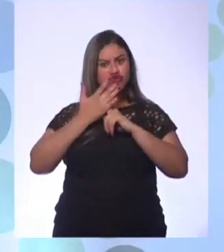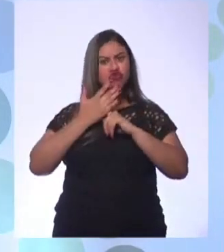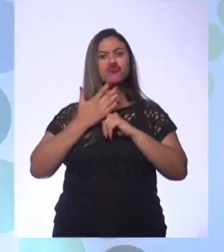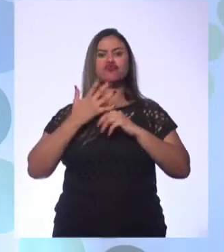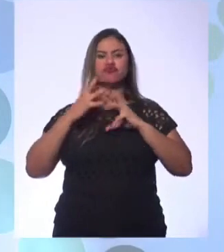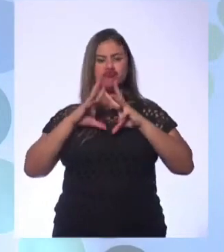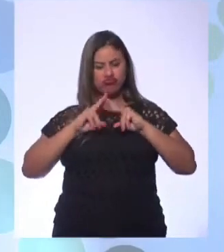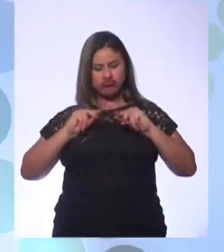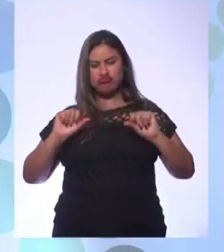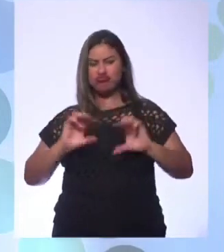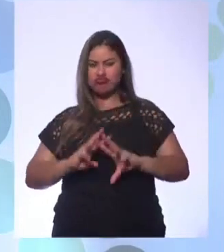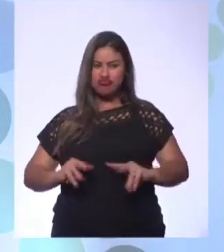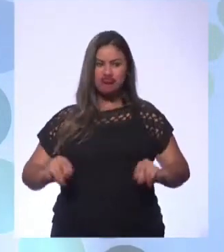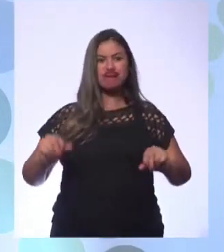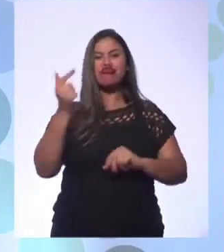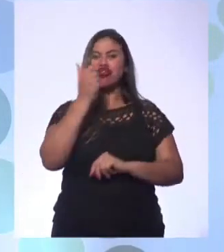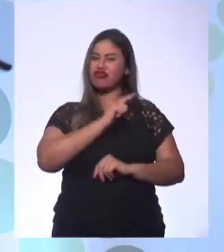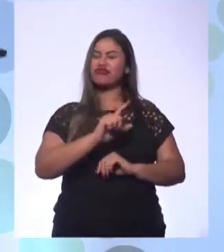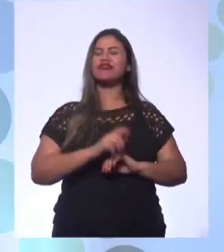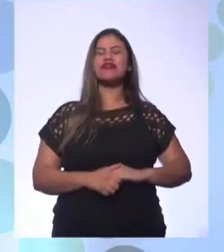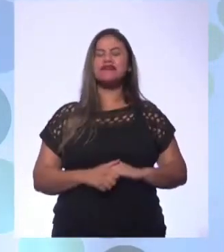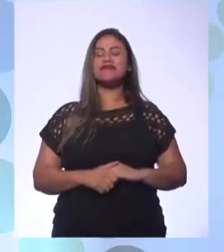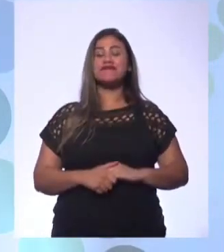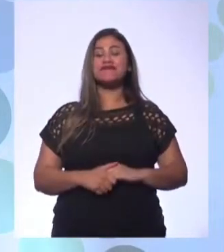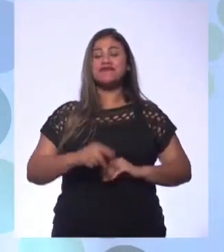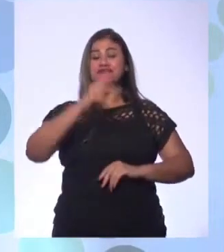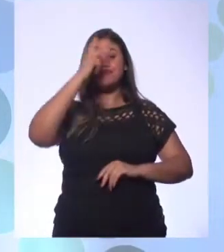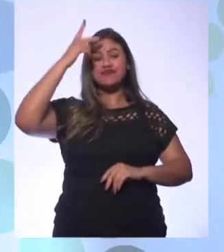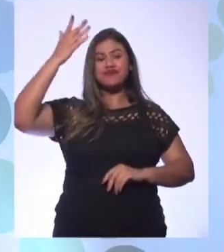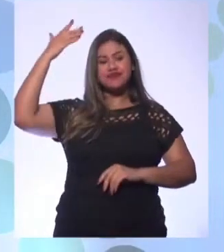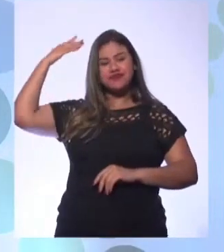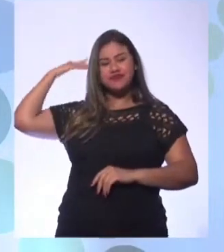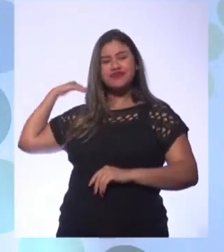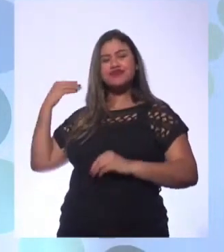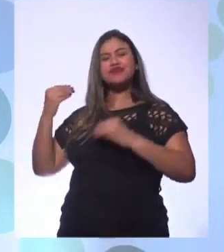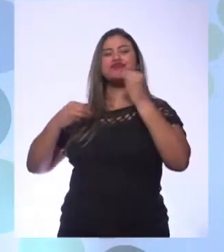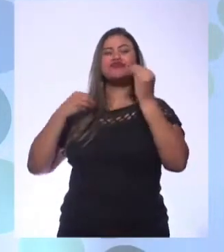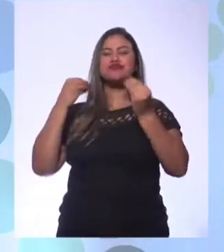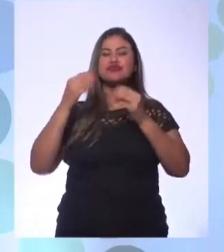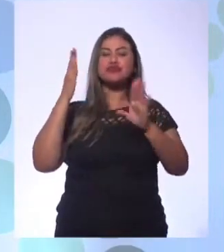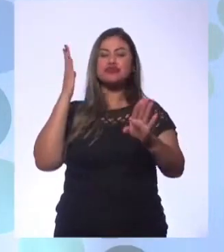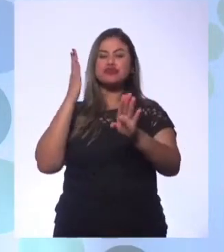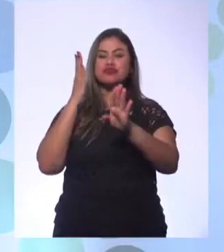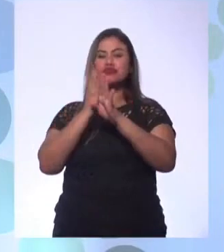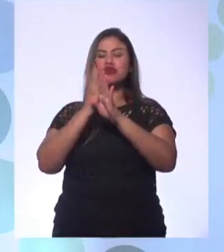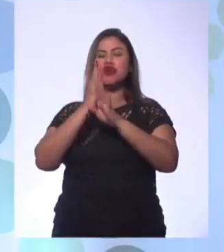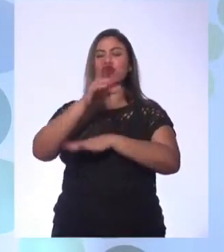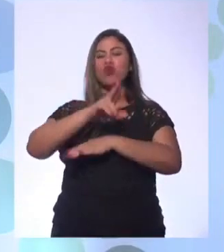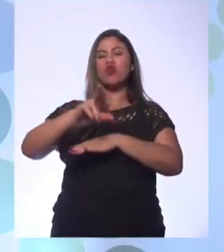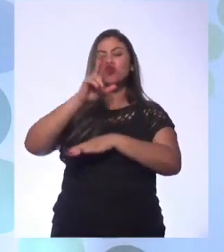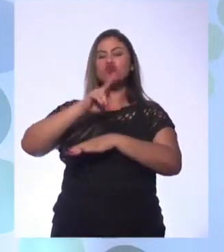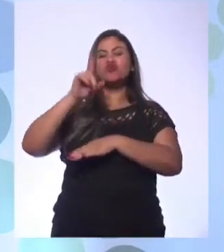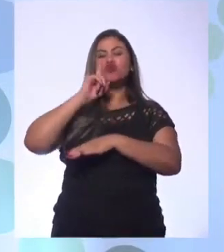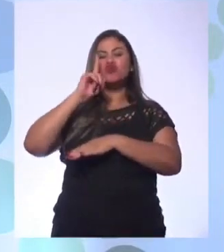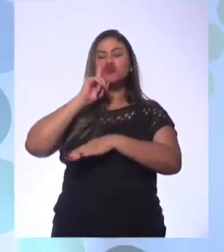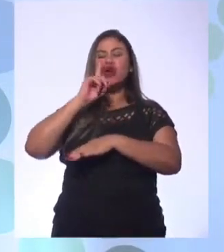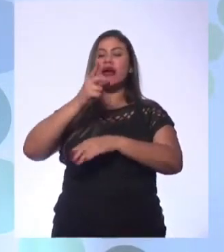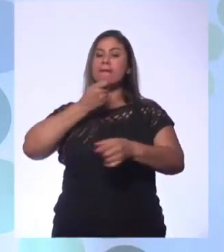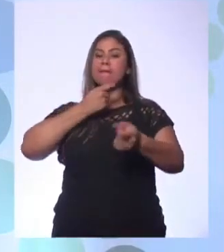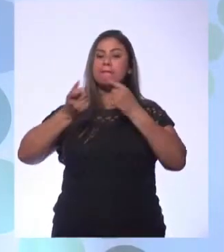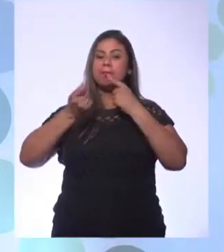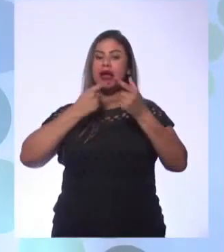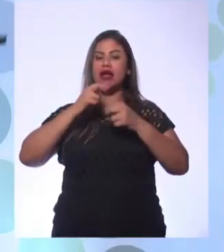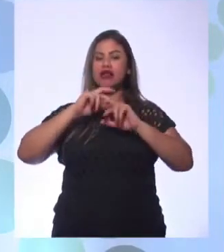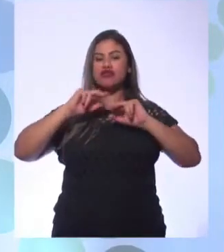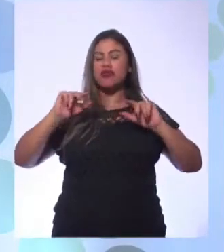propriedades curativas, enfim. E as pessoas antigamente descobriam, através do uso mesmo cotidiano, vários remédios. Todo mundo